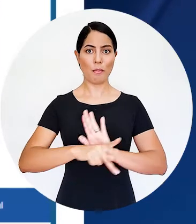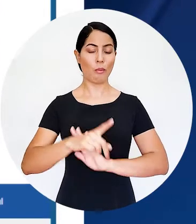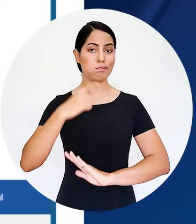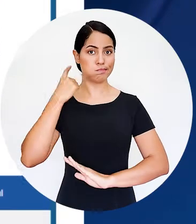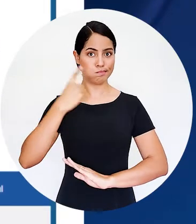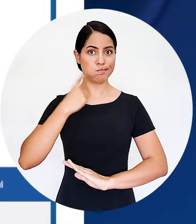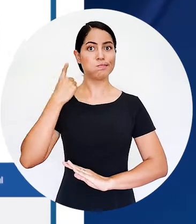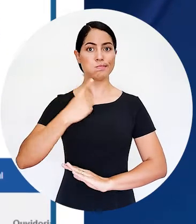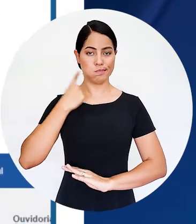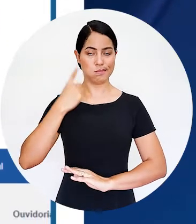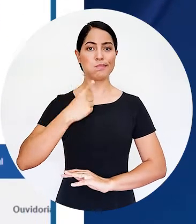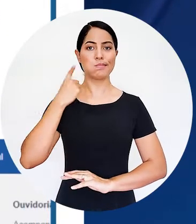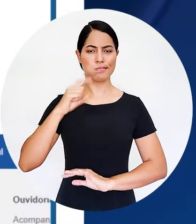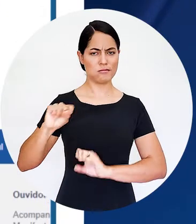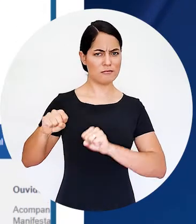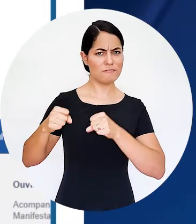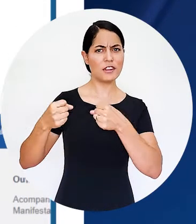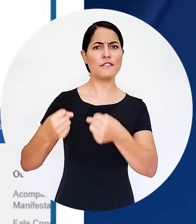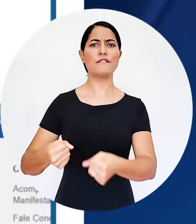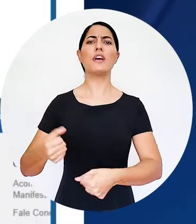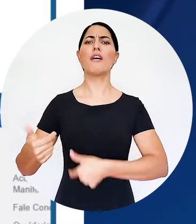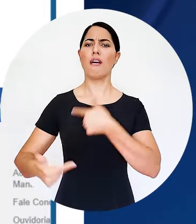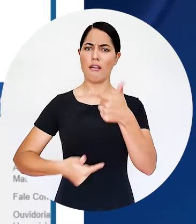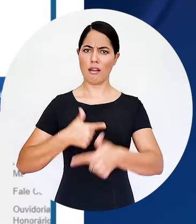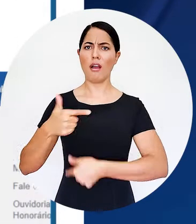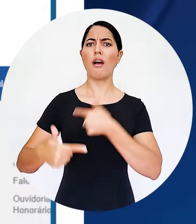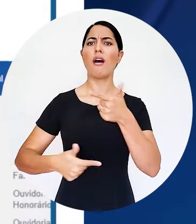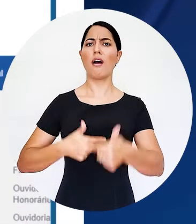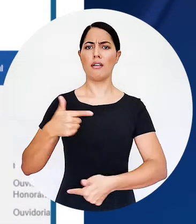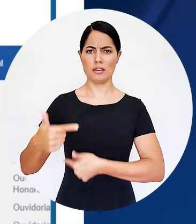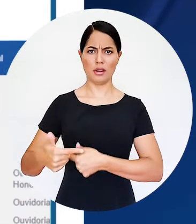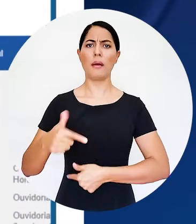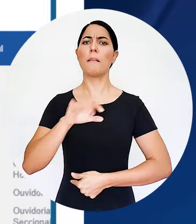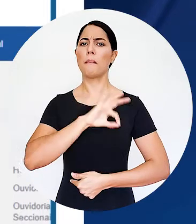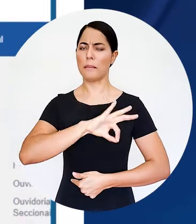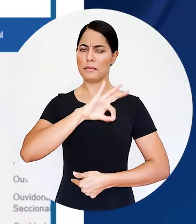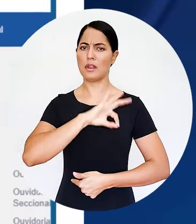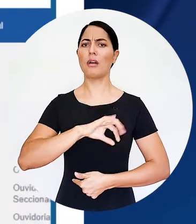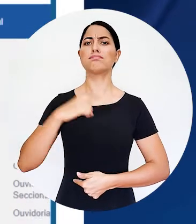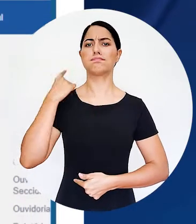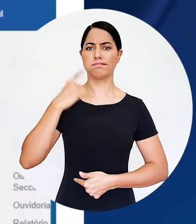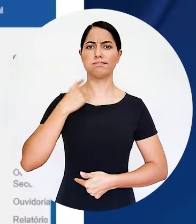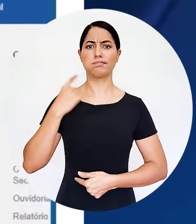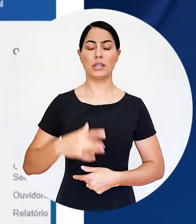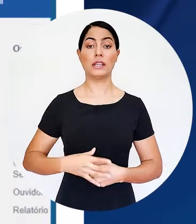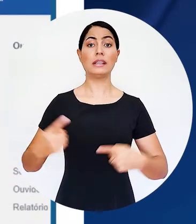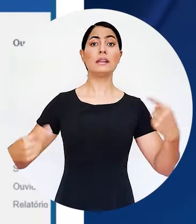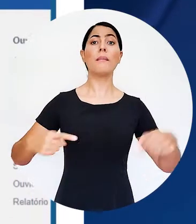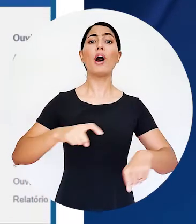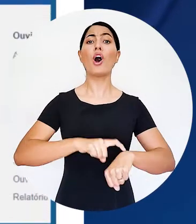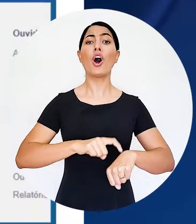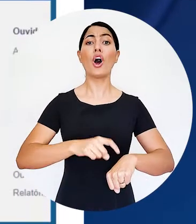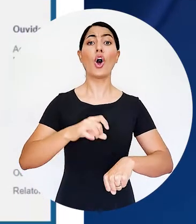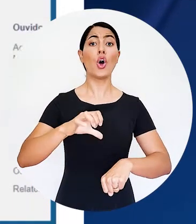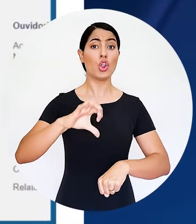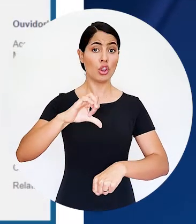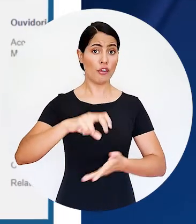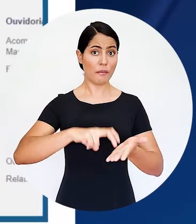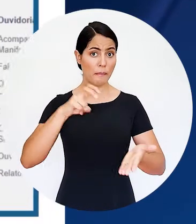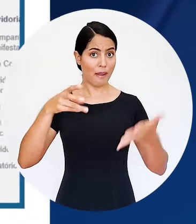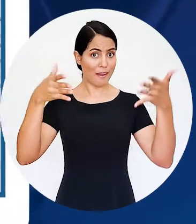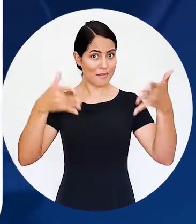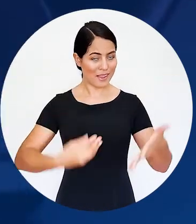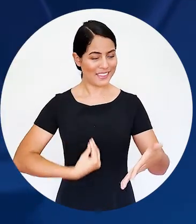evento faz parte da campanha a valorização da advocacia e da defesa dos honorários o debate online será a